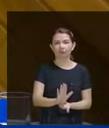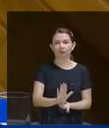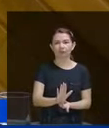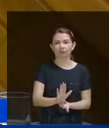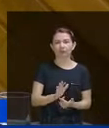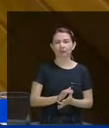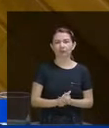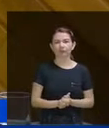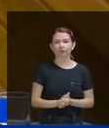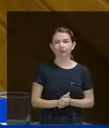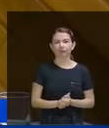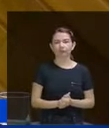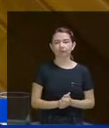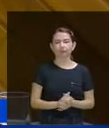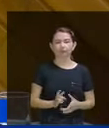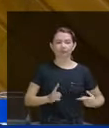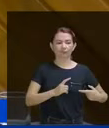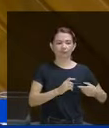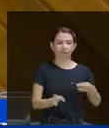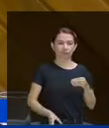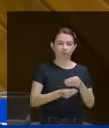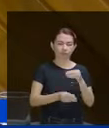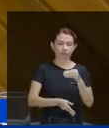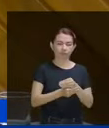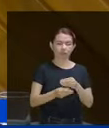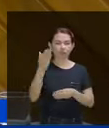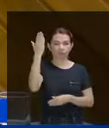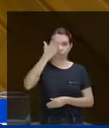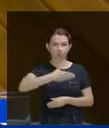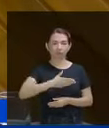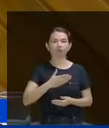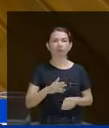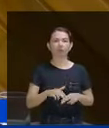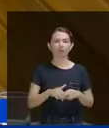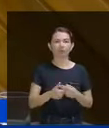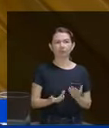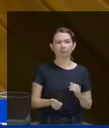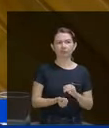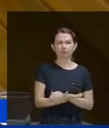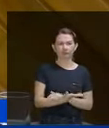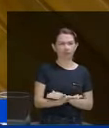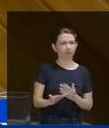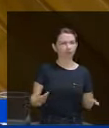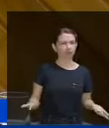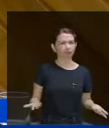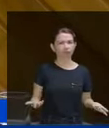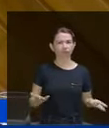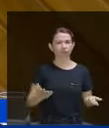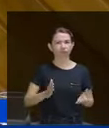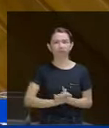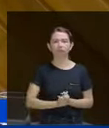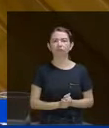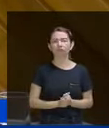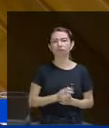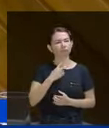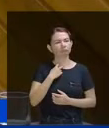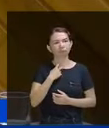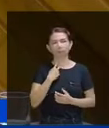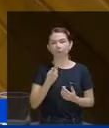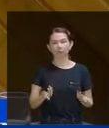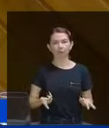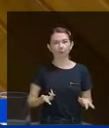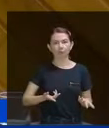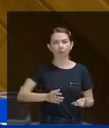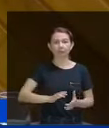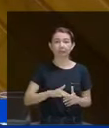delineada, em cotejo com as demais provas produzidas, conduz à constatação da ocorrência de fraude. Demais disso,